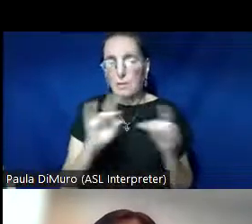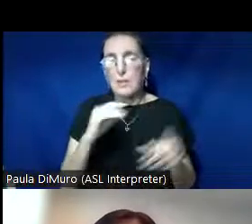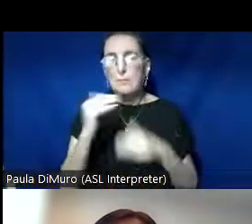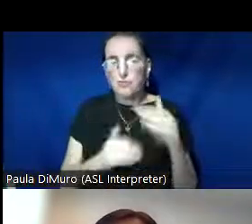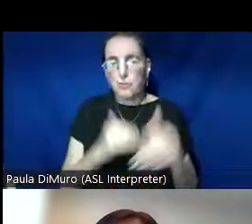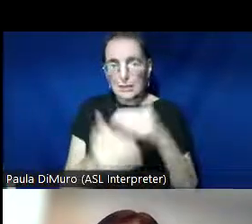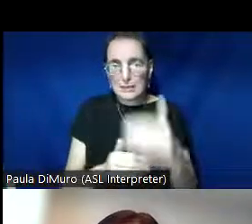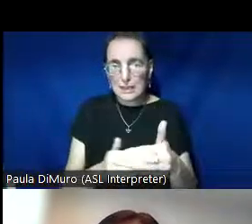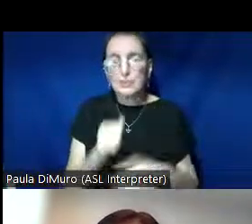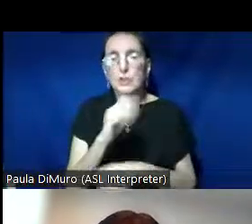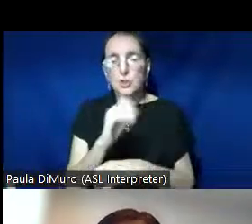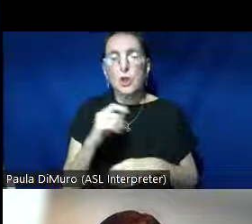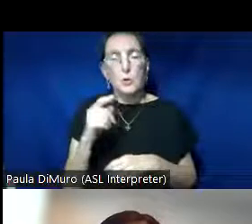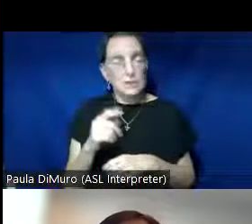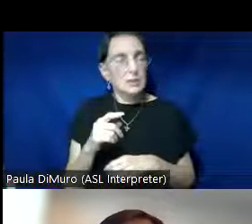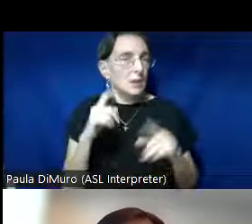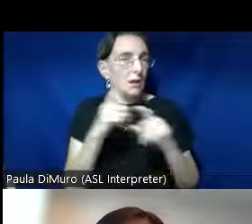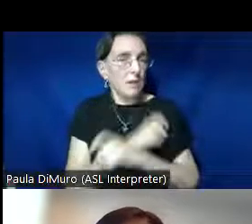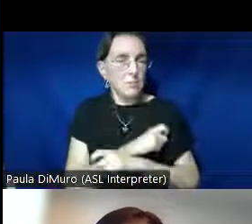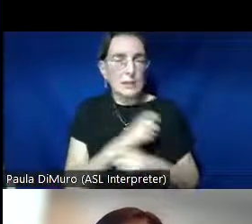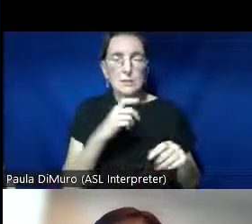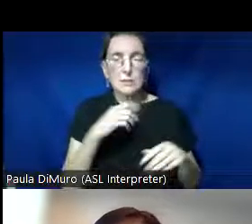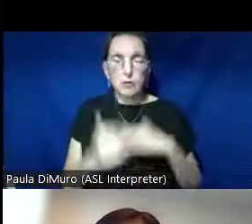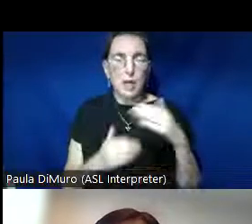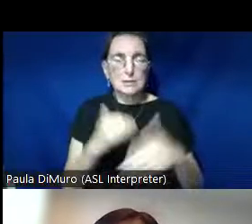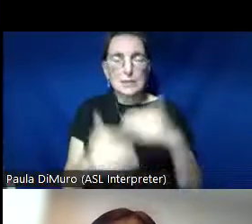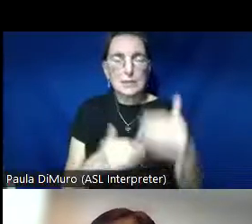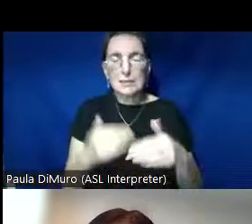revisão pública e processo de comentário.